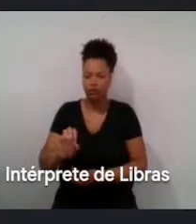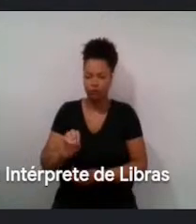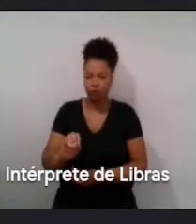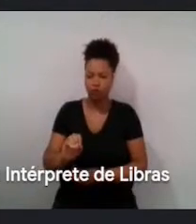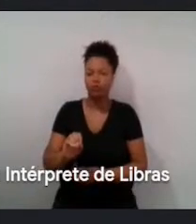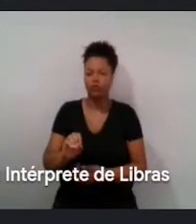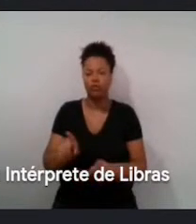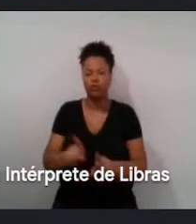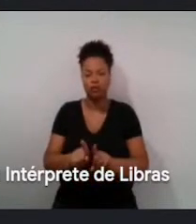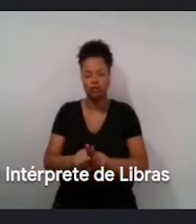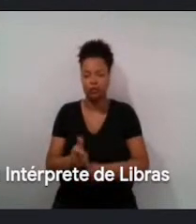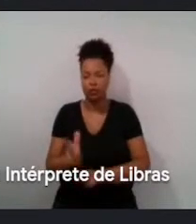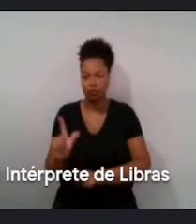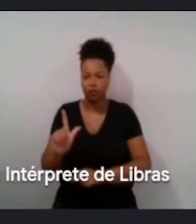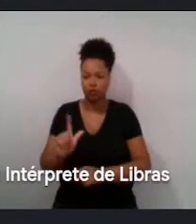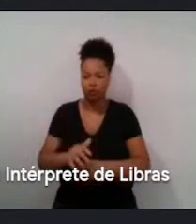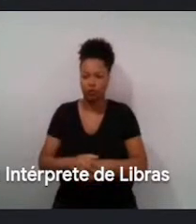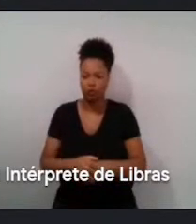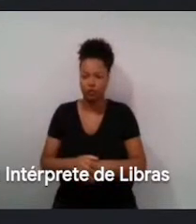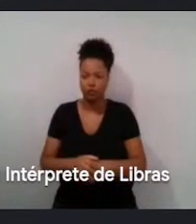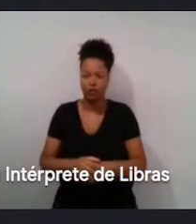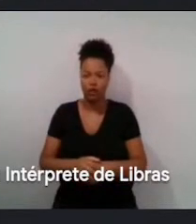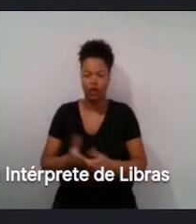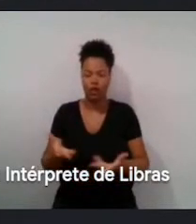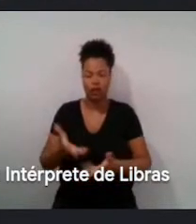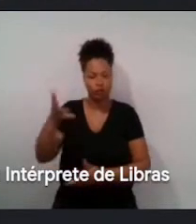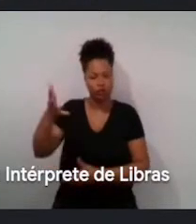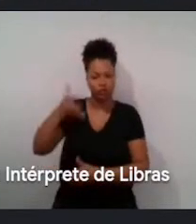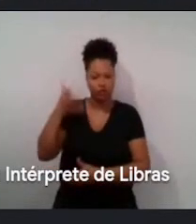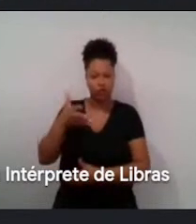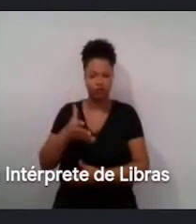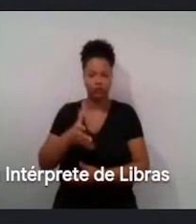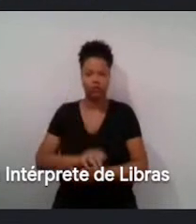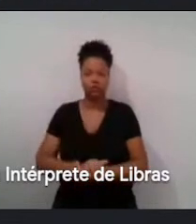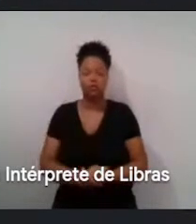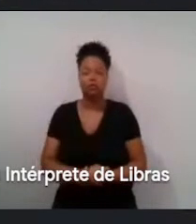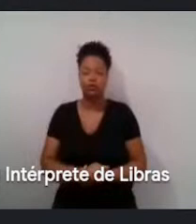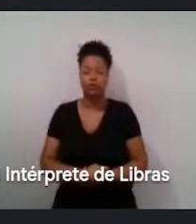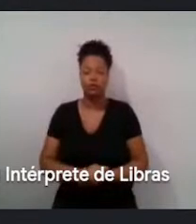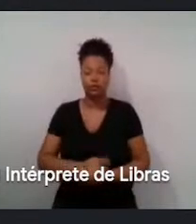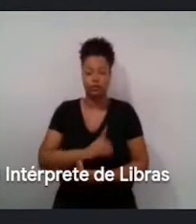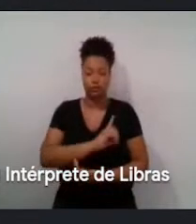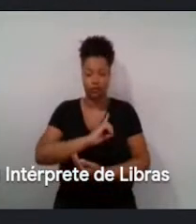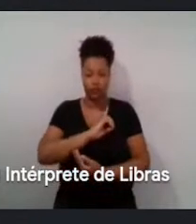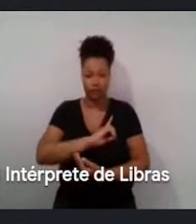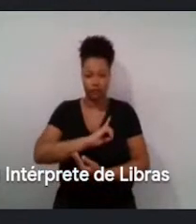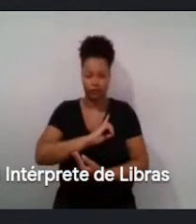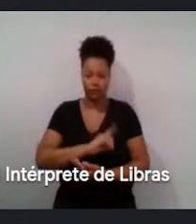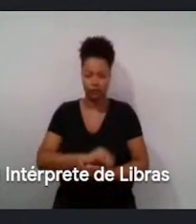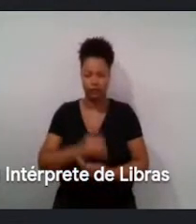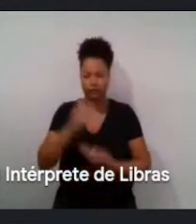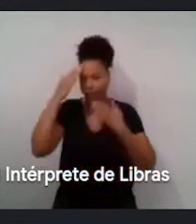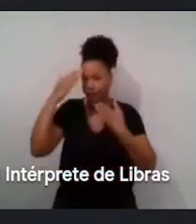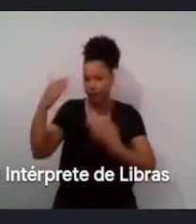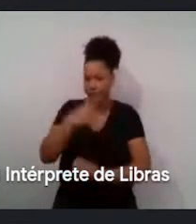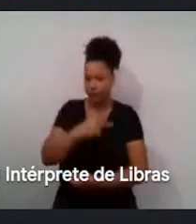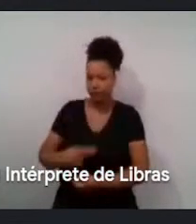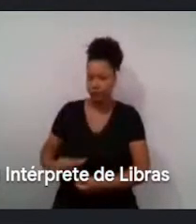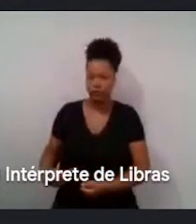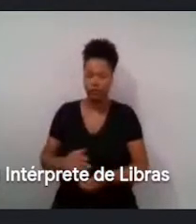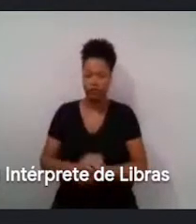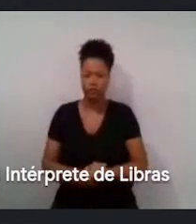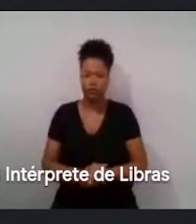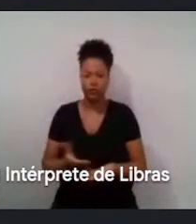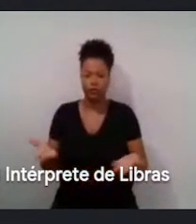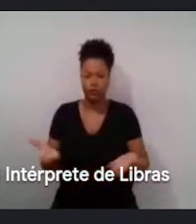palavra ao desembargador Eurípides Lamounier. Obrigado, senhor presidente. Eu passarei aqui o resumo do voto, já